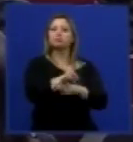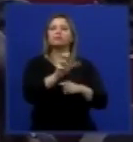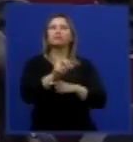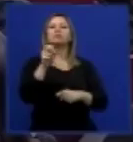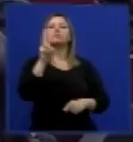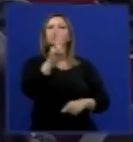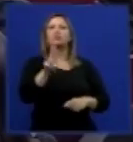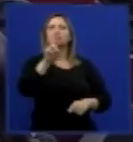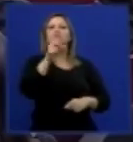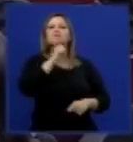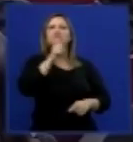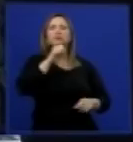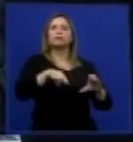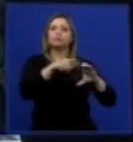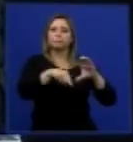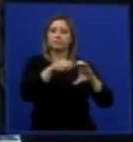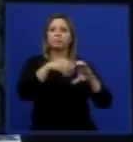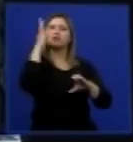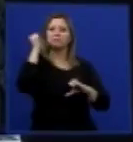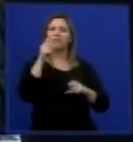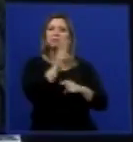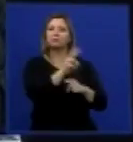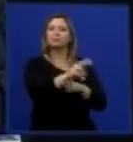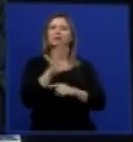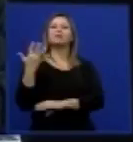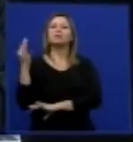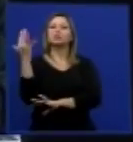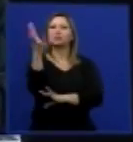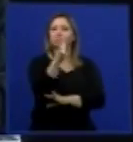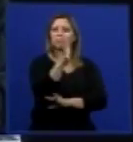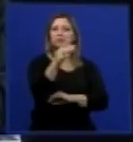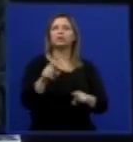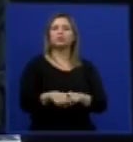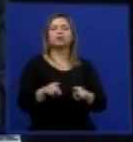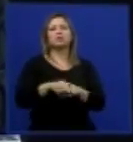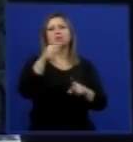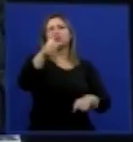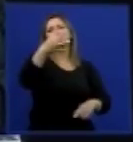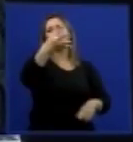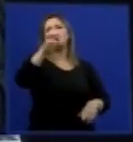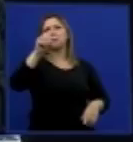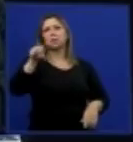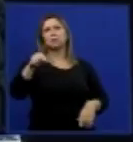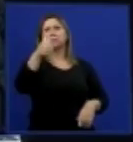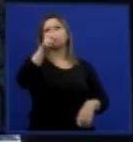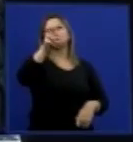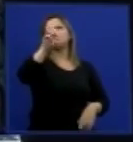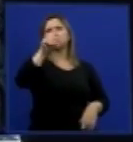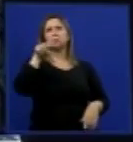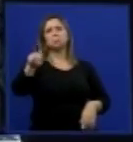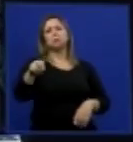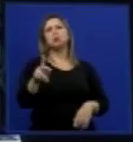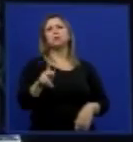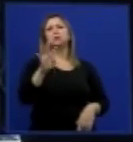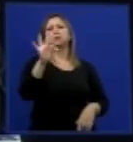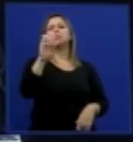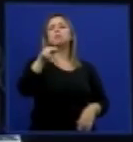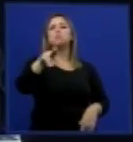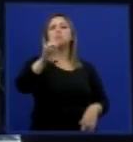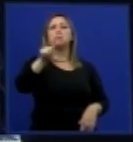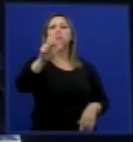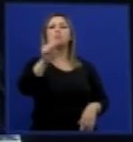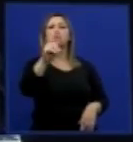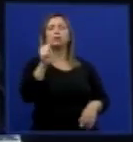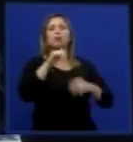do de pneus usados esses 140.000 ou 1450.000 toneladas que ela informou a